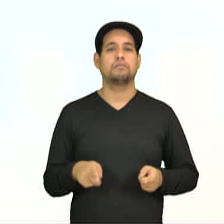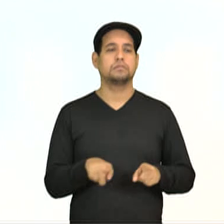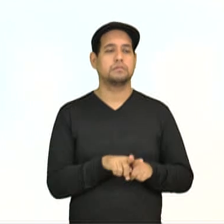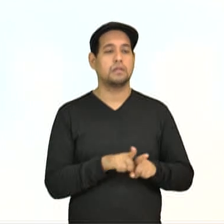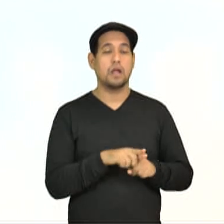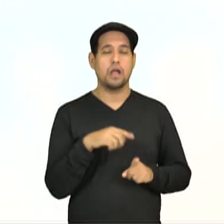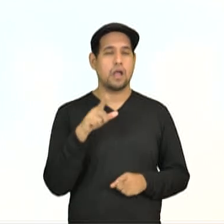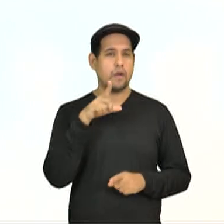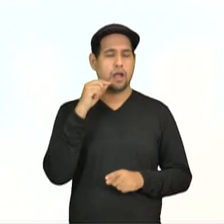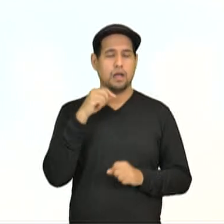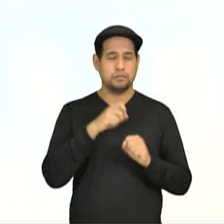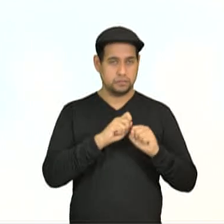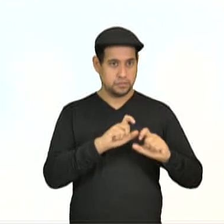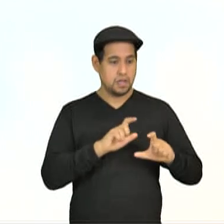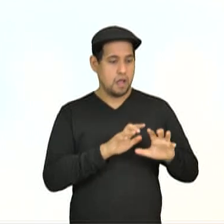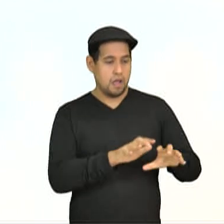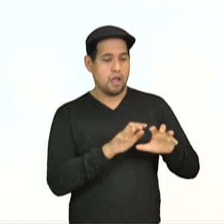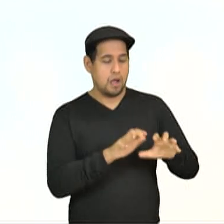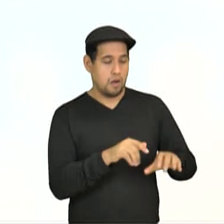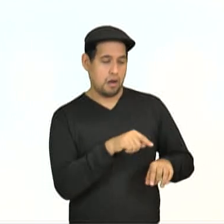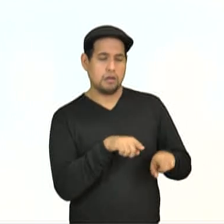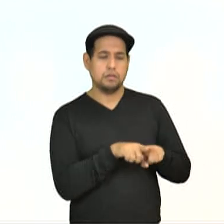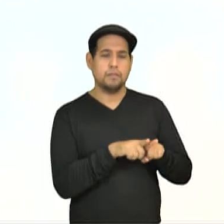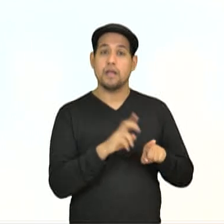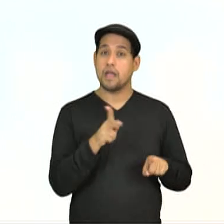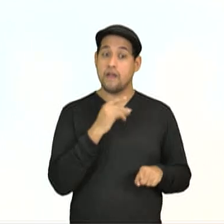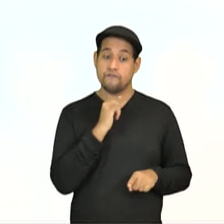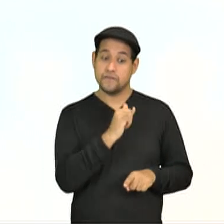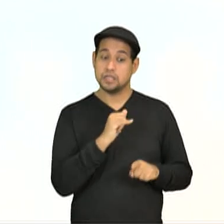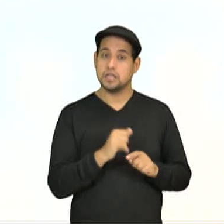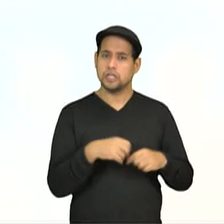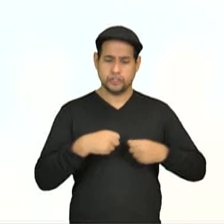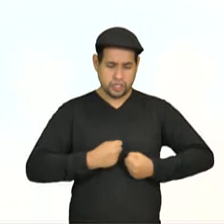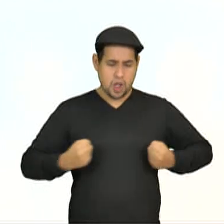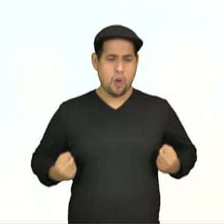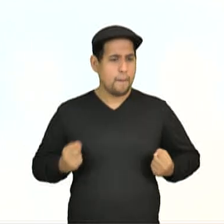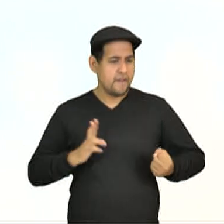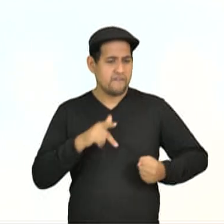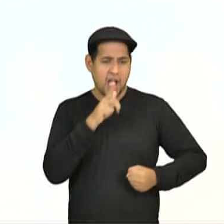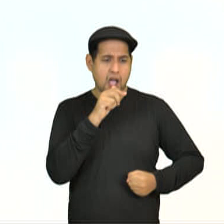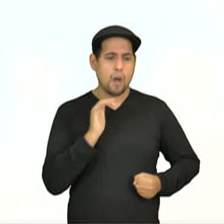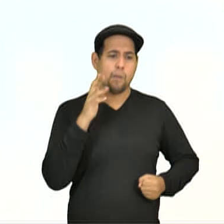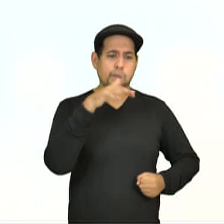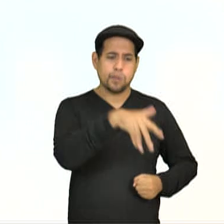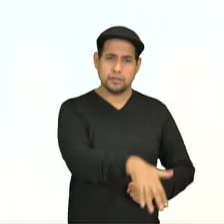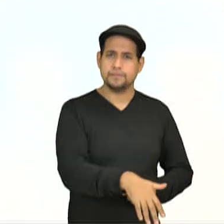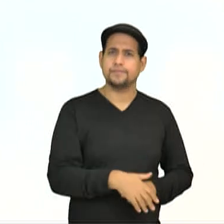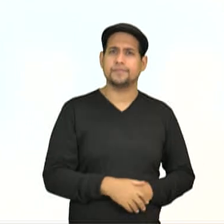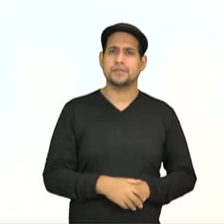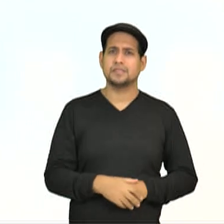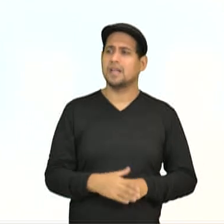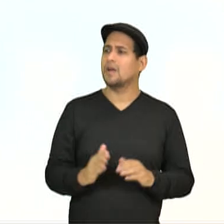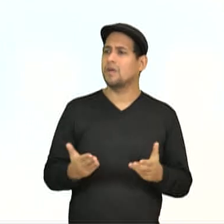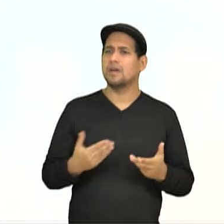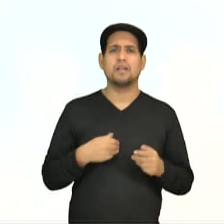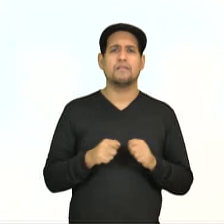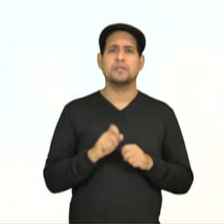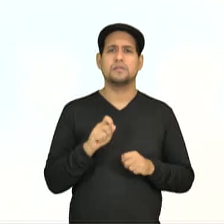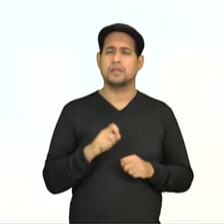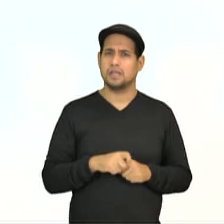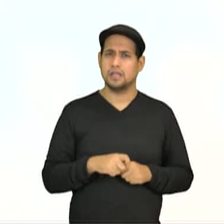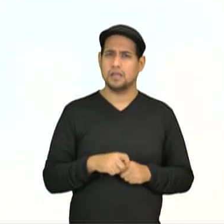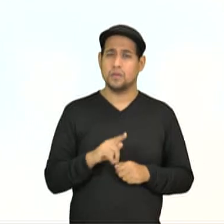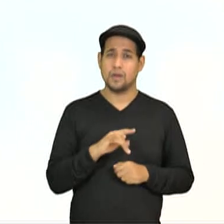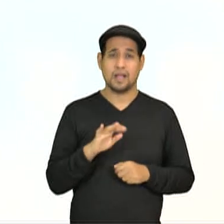gato rapidamente acorda o seu amo e diz-lhe para se despir e atirar-se ao rio. E agora, no conto O Gato